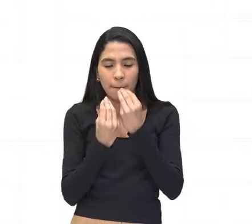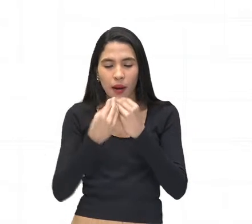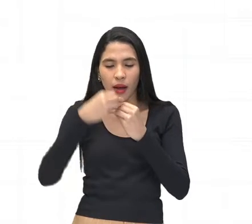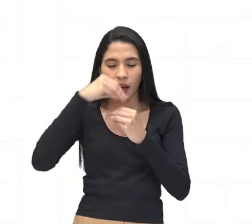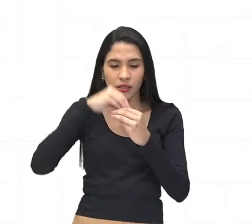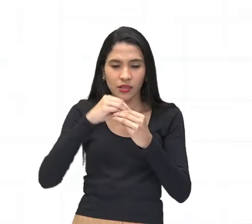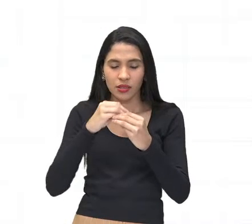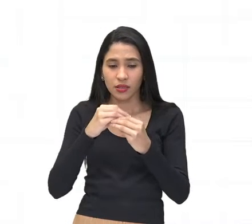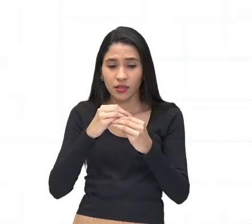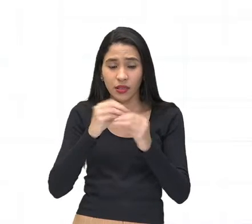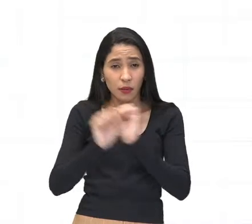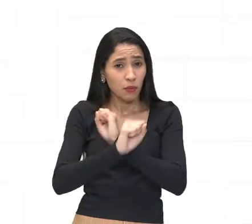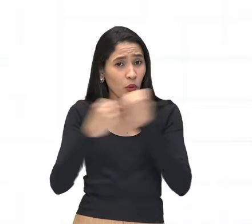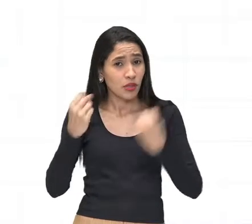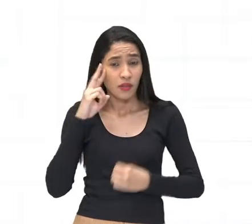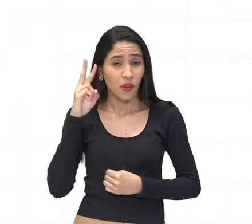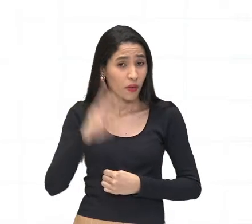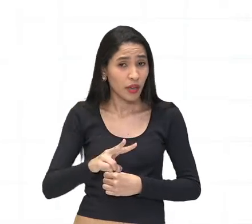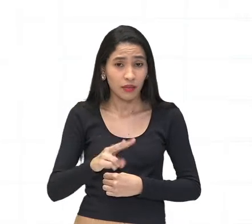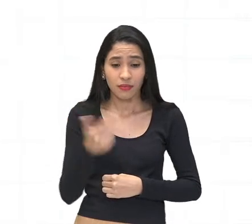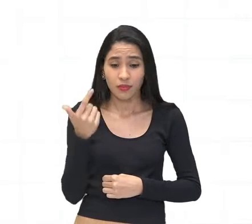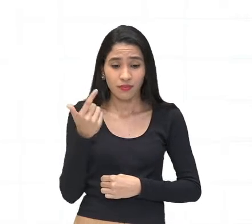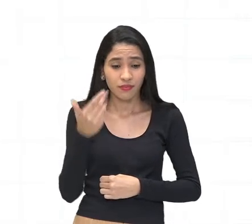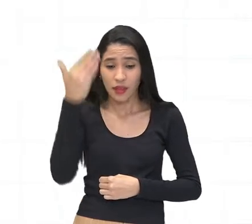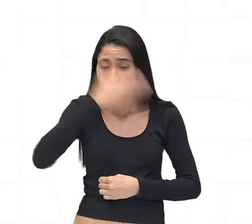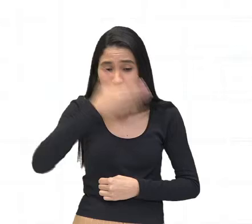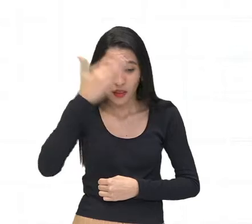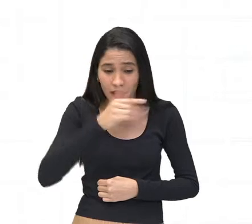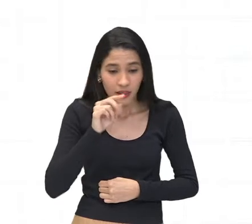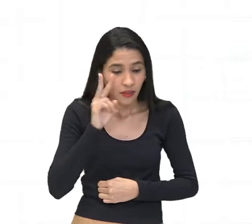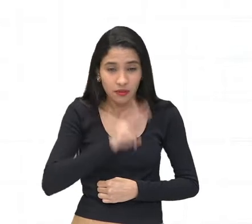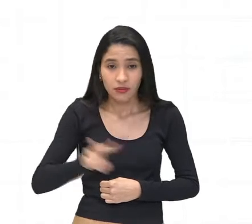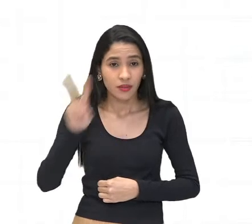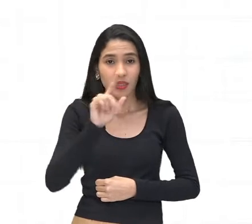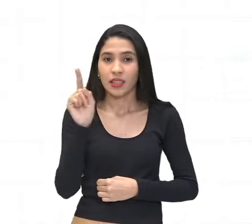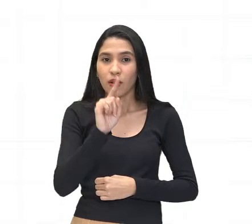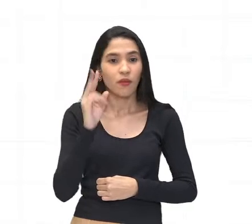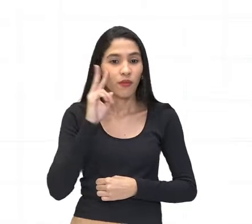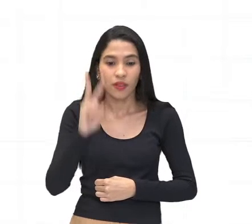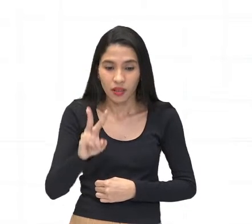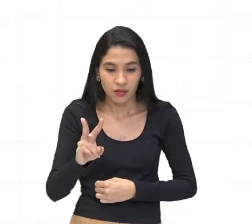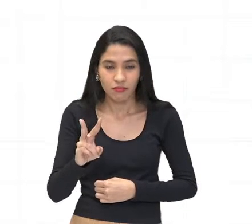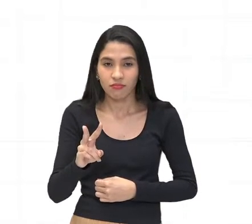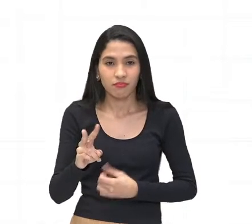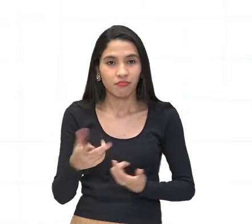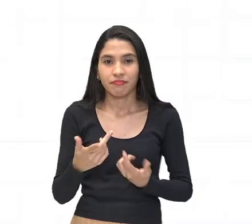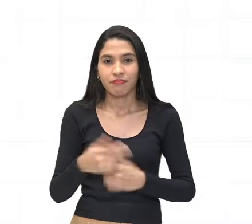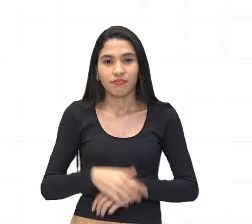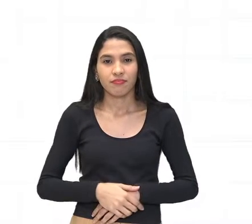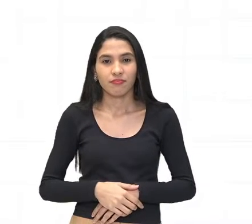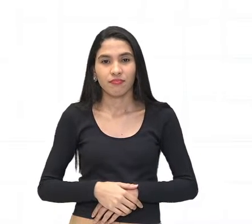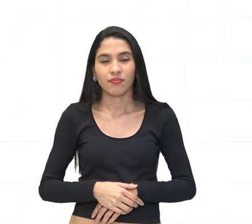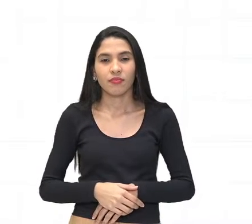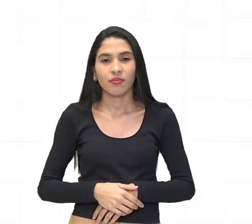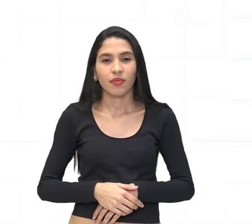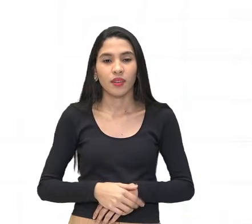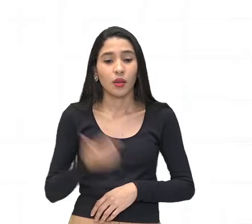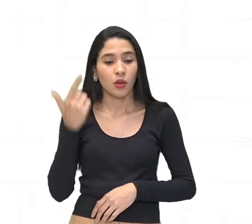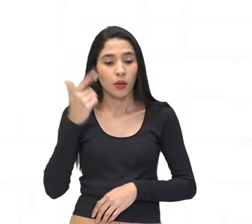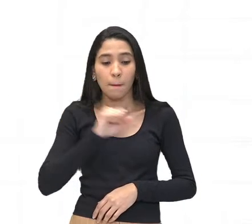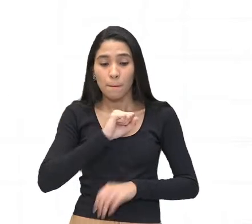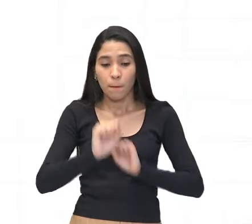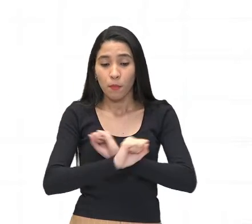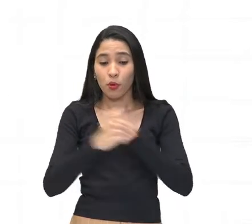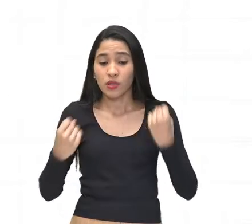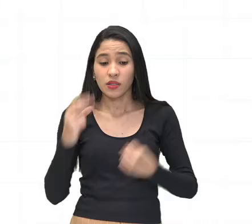não consegue enxergar, né? Que são invisíveis a olho nu. Quando a gente diz que a gente não consegue